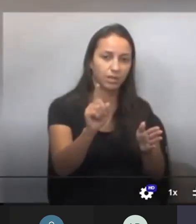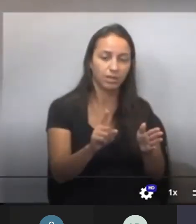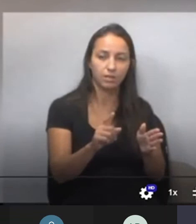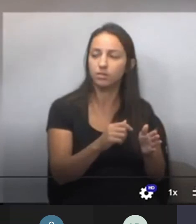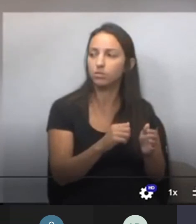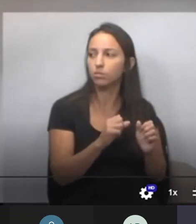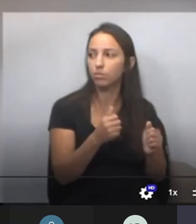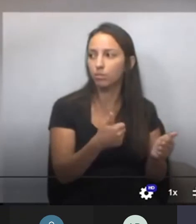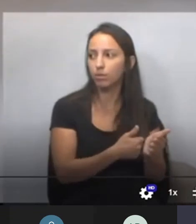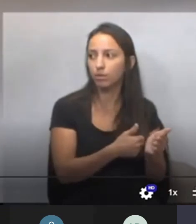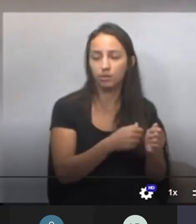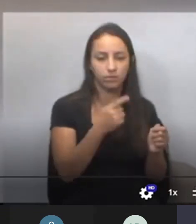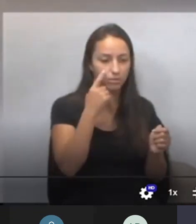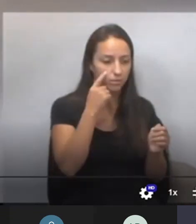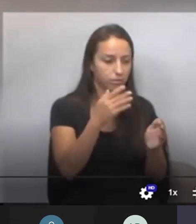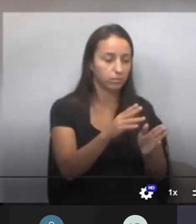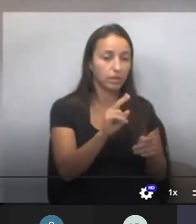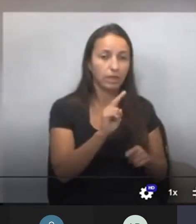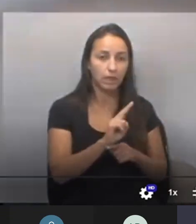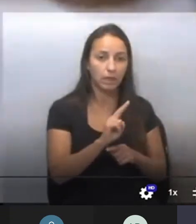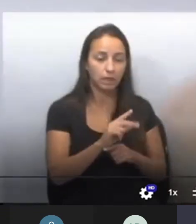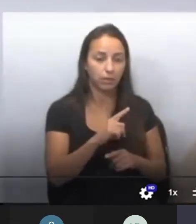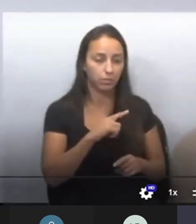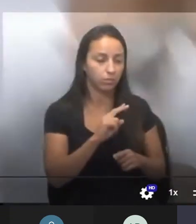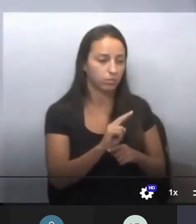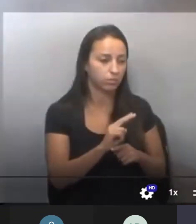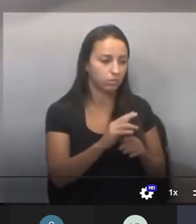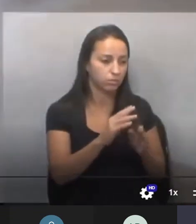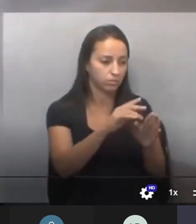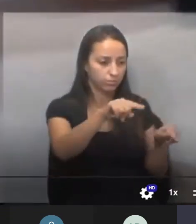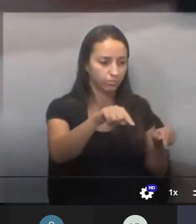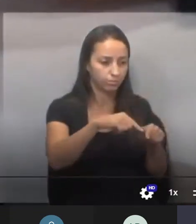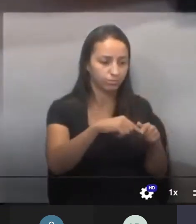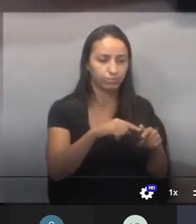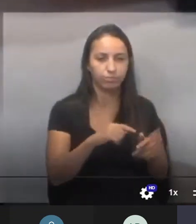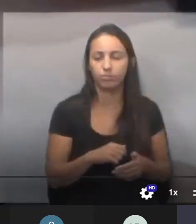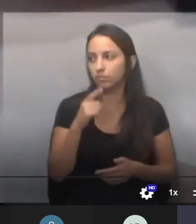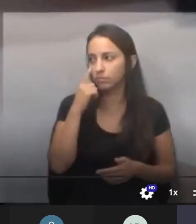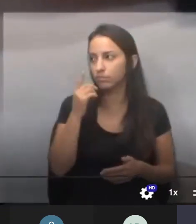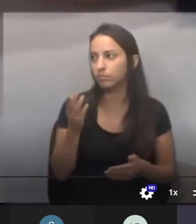que eu faça uma proteção aqui, tá certo? Isola ali